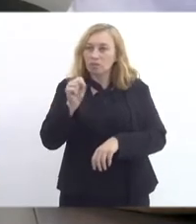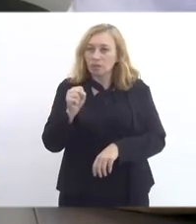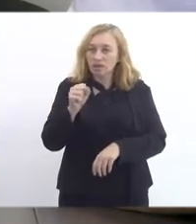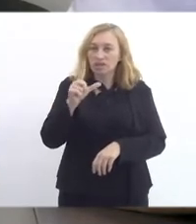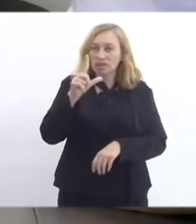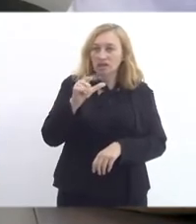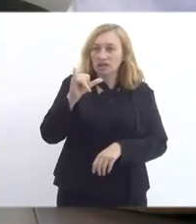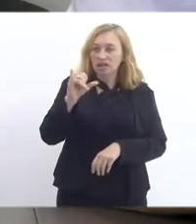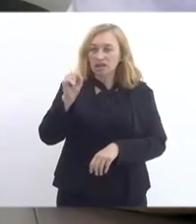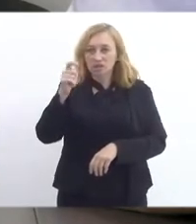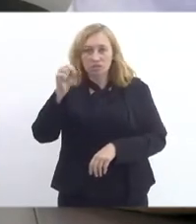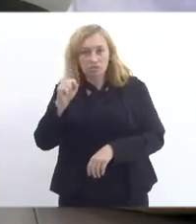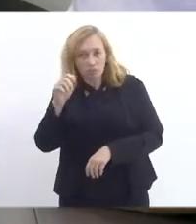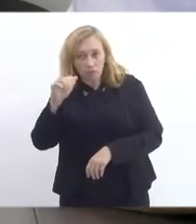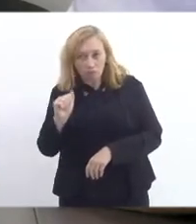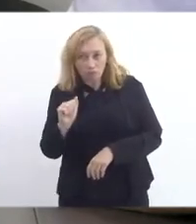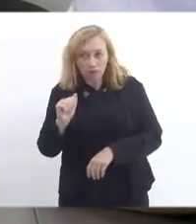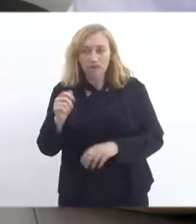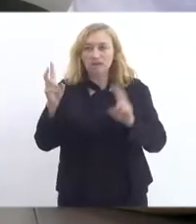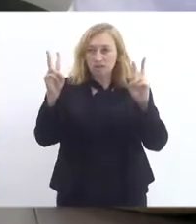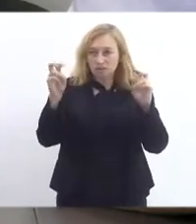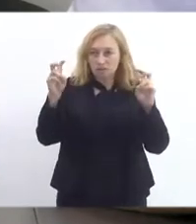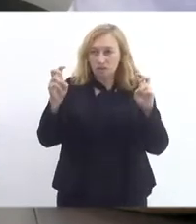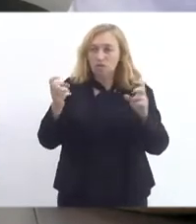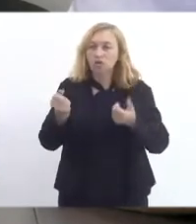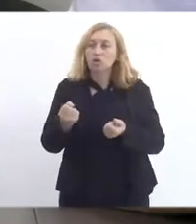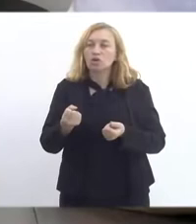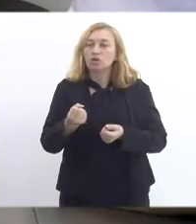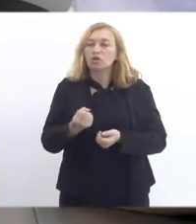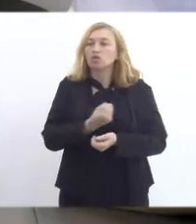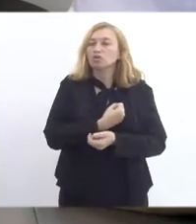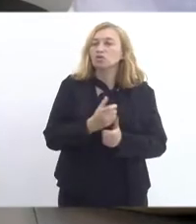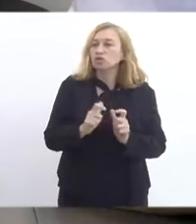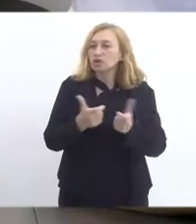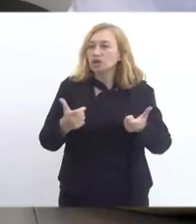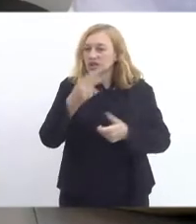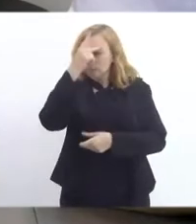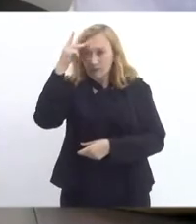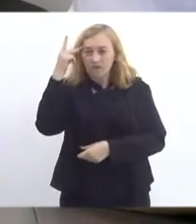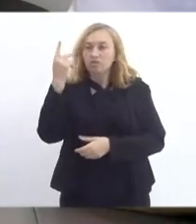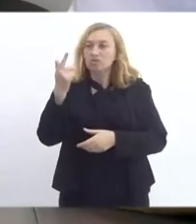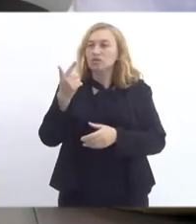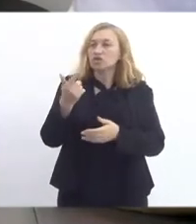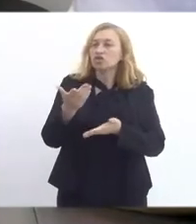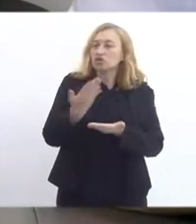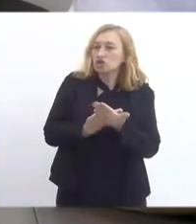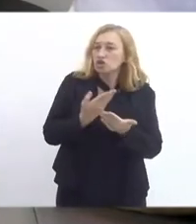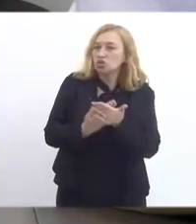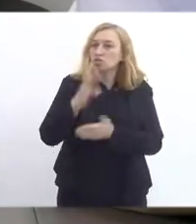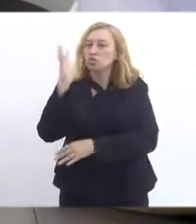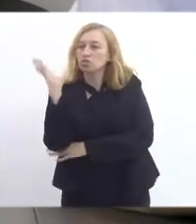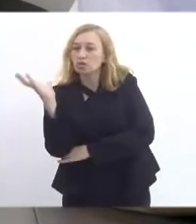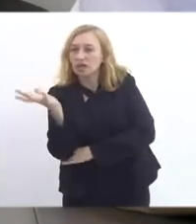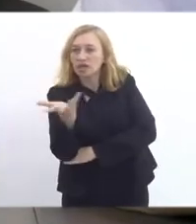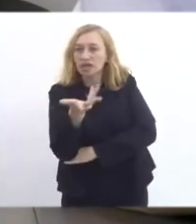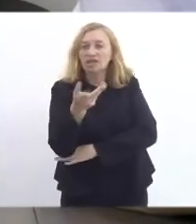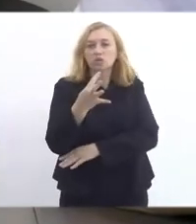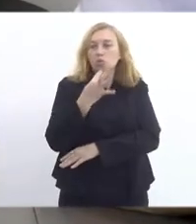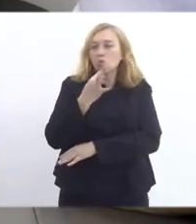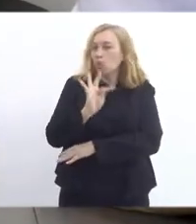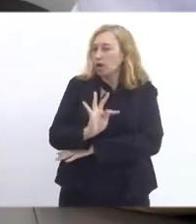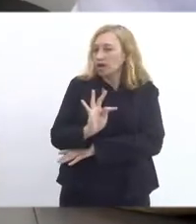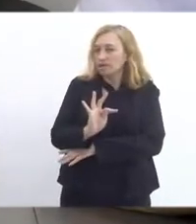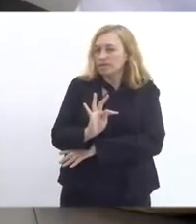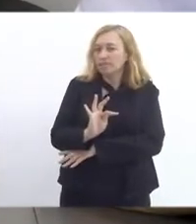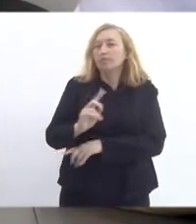isso. A maior parte dos ambientalistas não sabe o que é e critica porque não é o tratamento convencional.